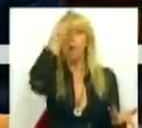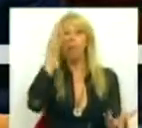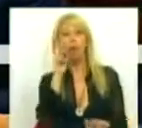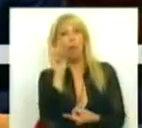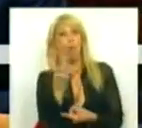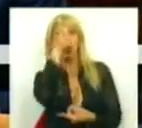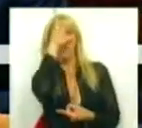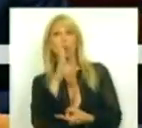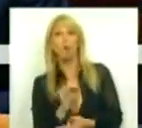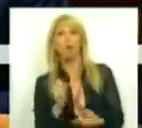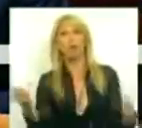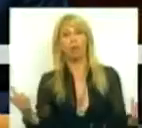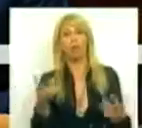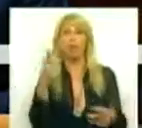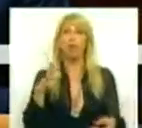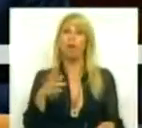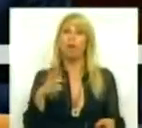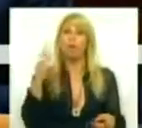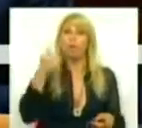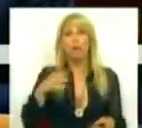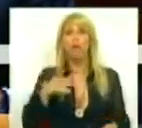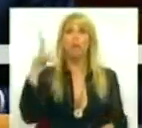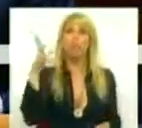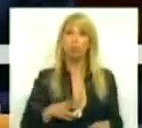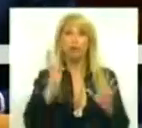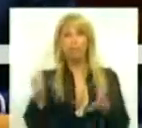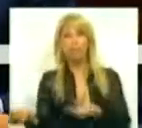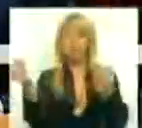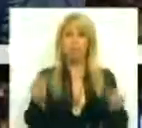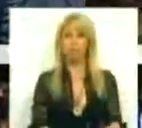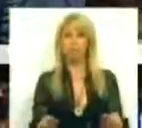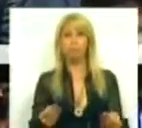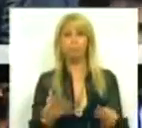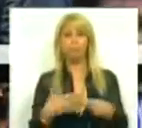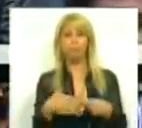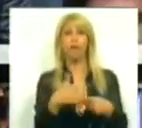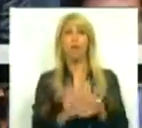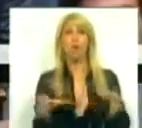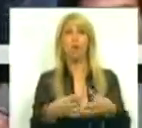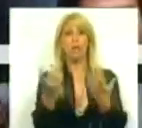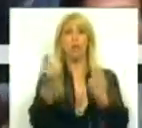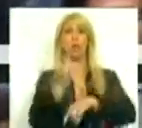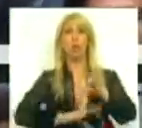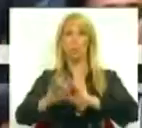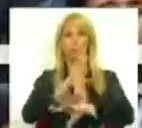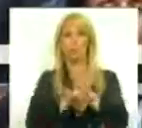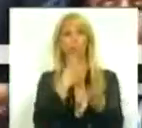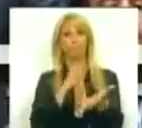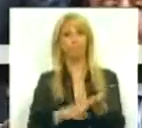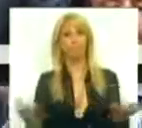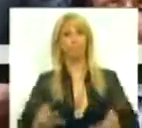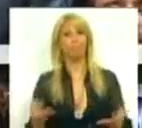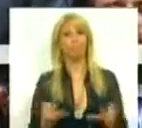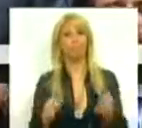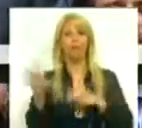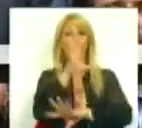e a visão que Portugal deve apresentar no próximo Conselho Europeu. De facto, a Europa vive dias de